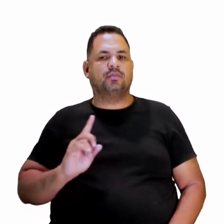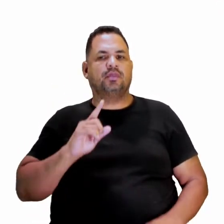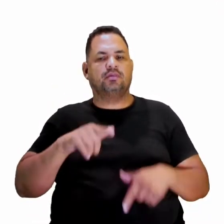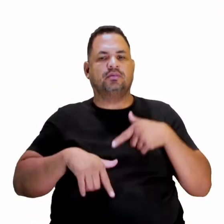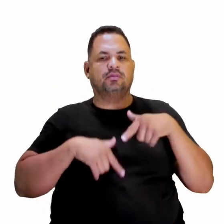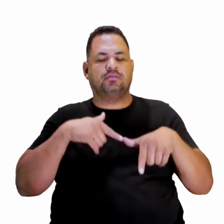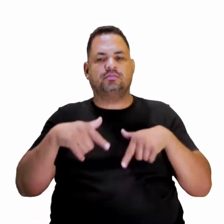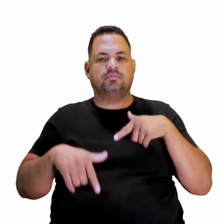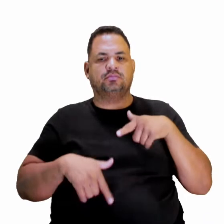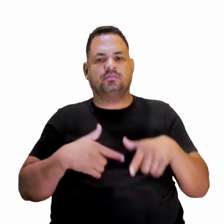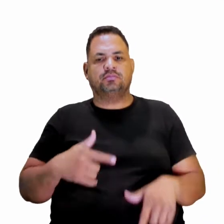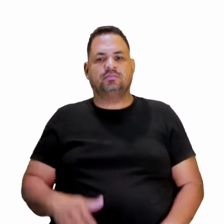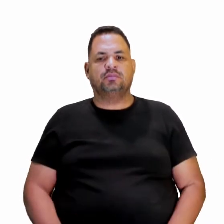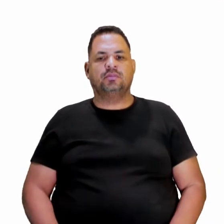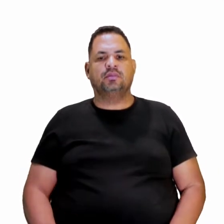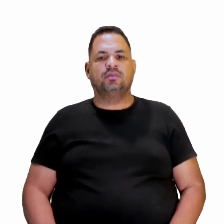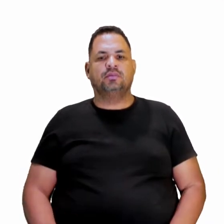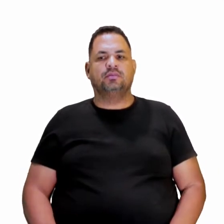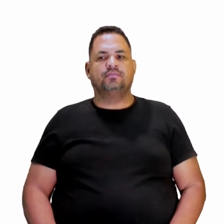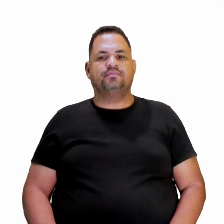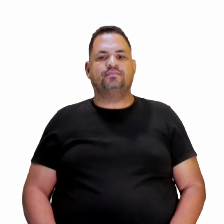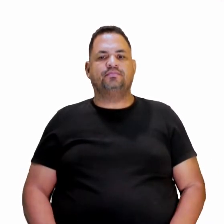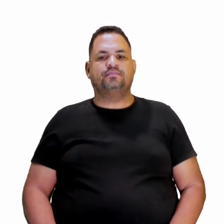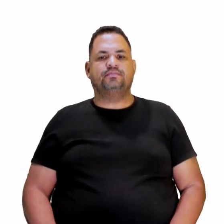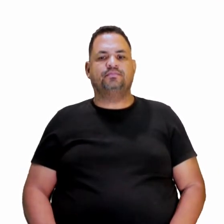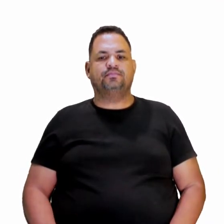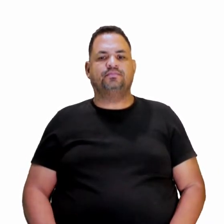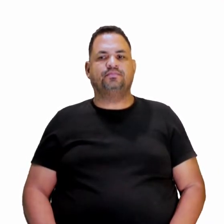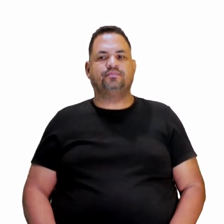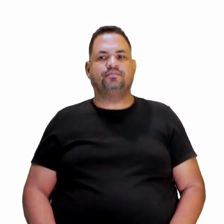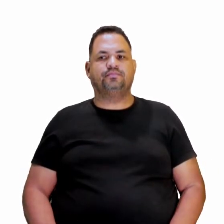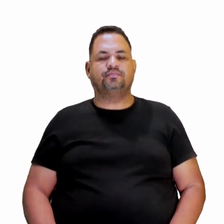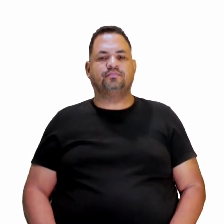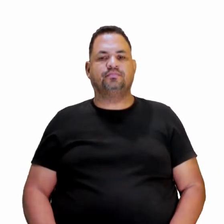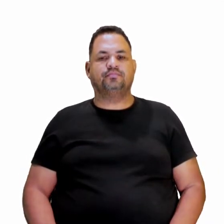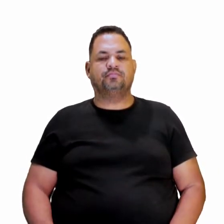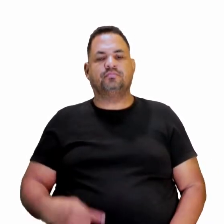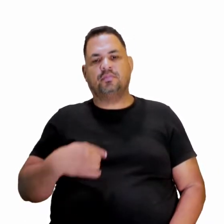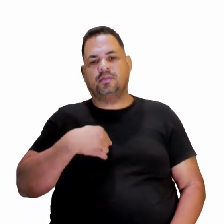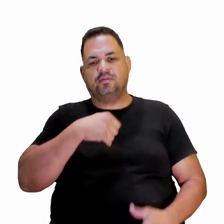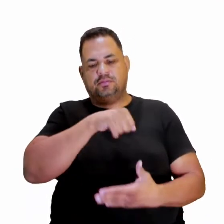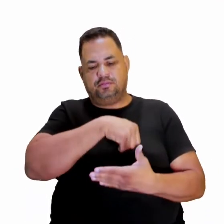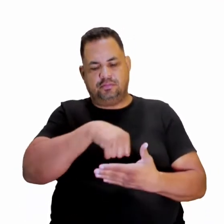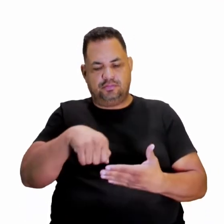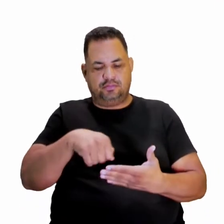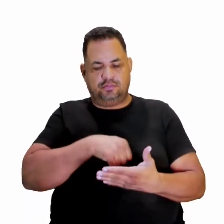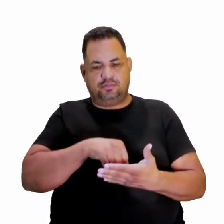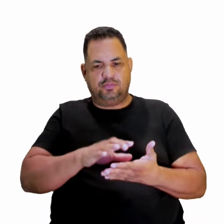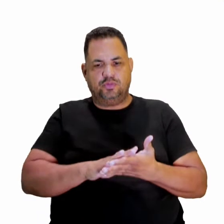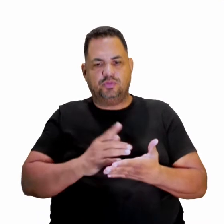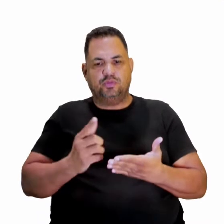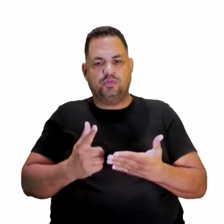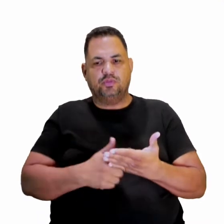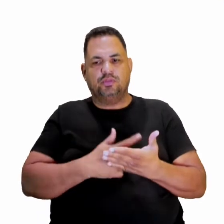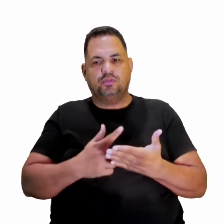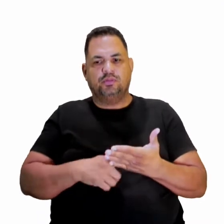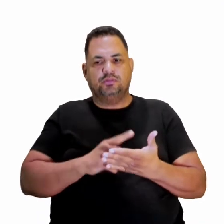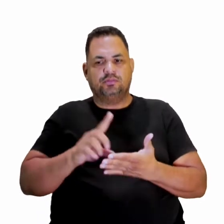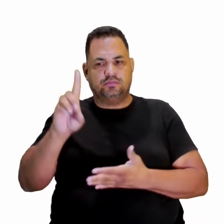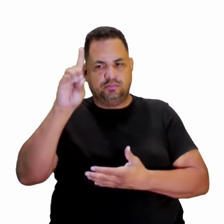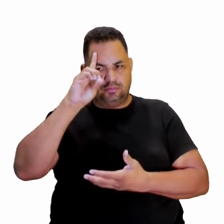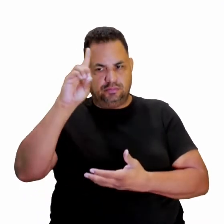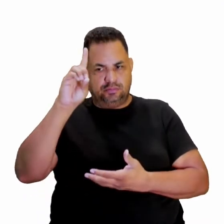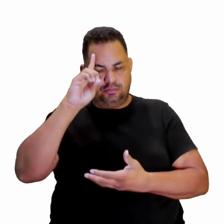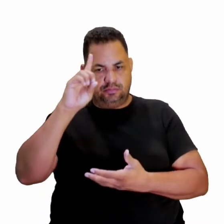trabalhei. I wrote on my journal. Eu escrevi no meu diário. Wrote vem do